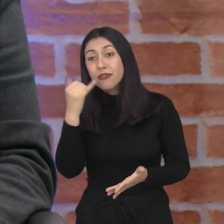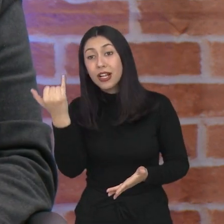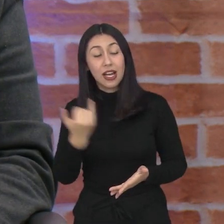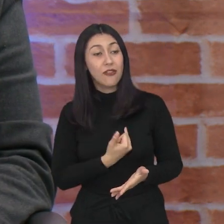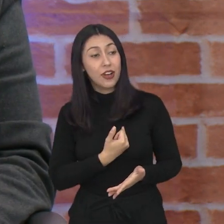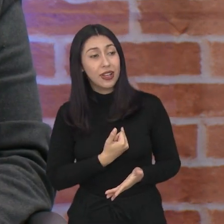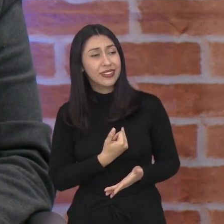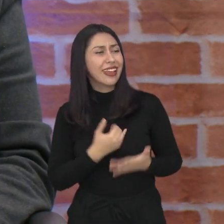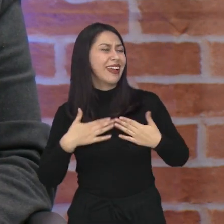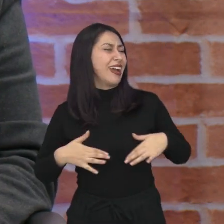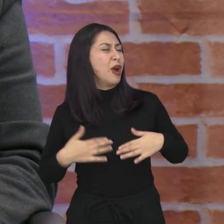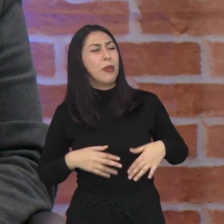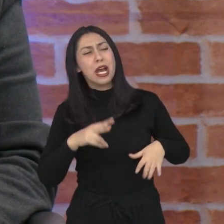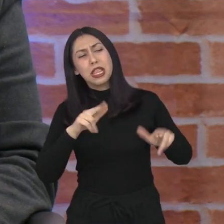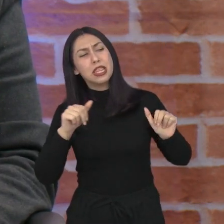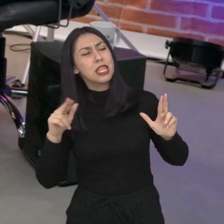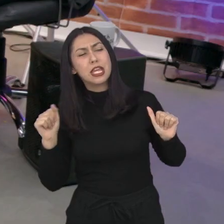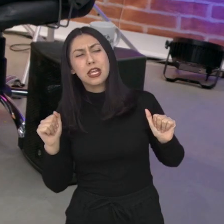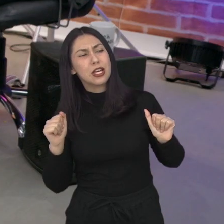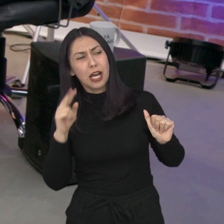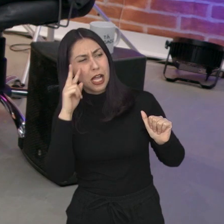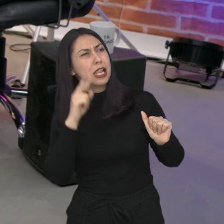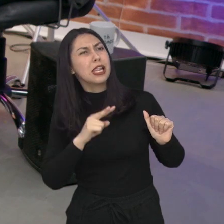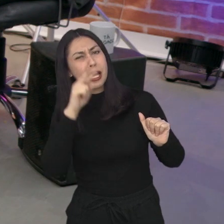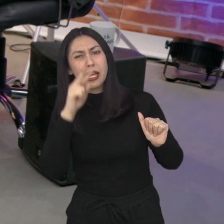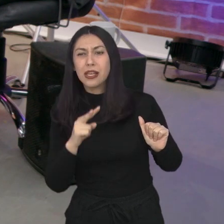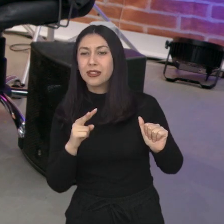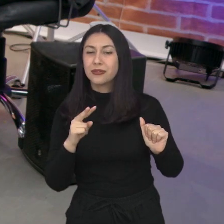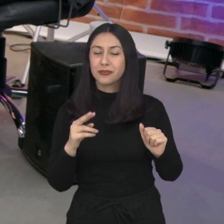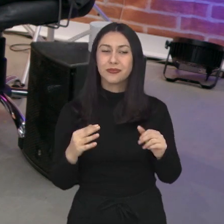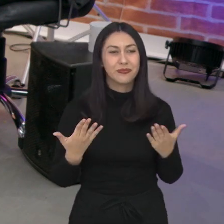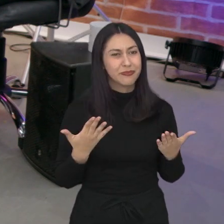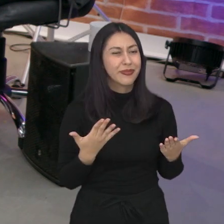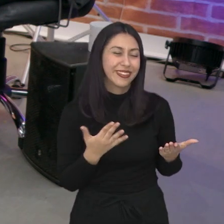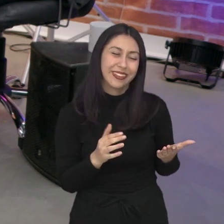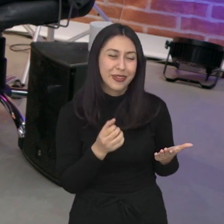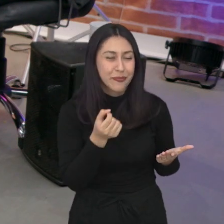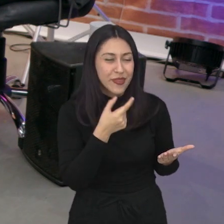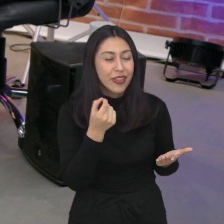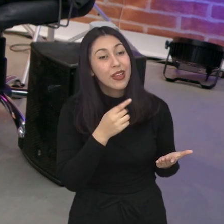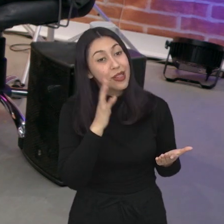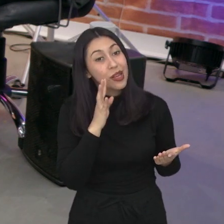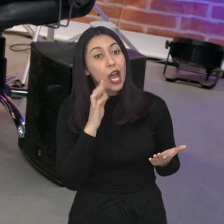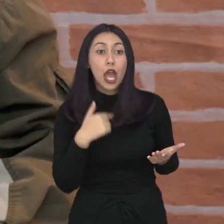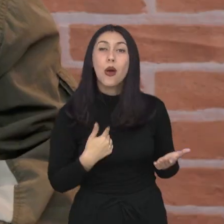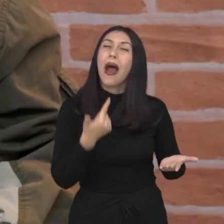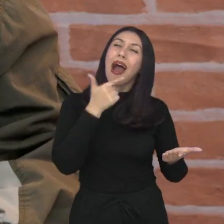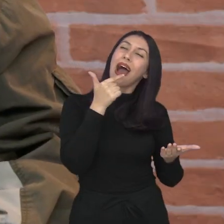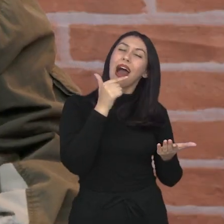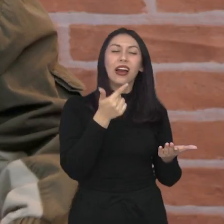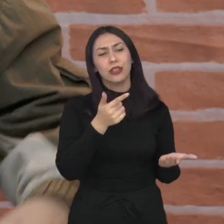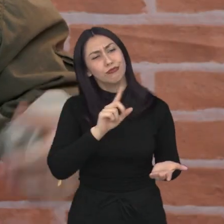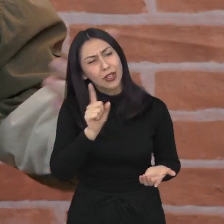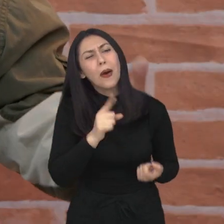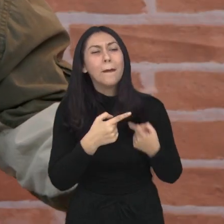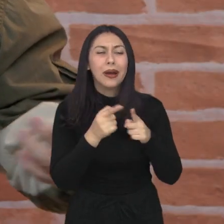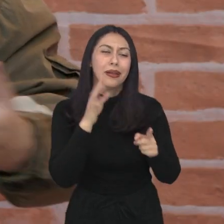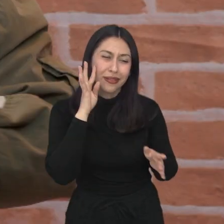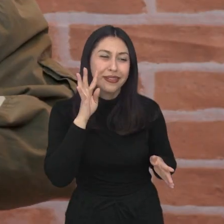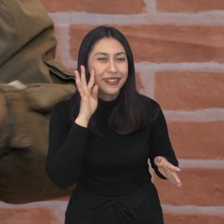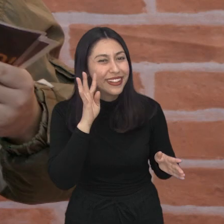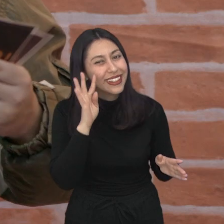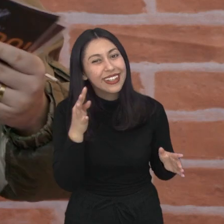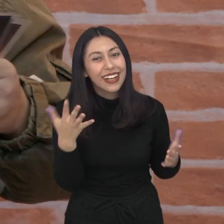assim, eu sei que não tem graça, mas Não, é uma piada legal. inteligente, faz sentido, foi legal pra caramba. Galera, a gente já volta. Eu não ri, mas foi muito